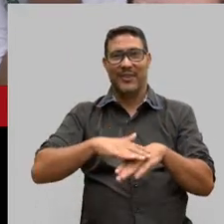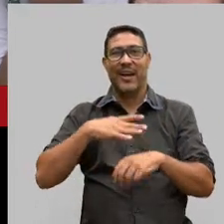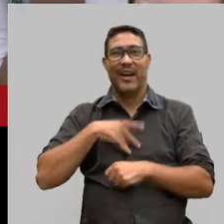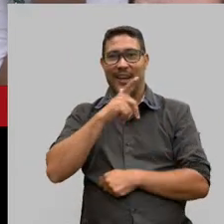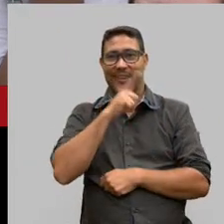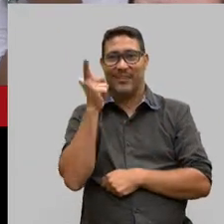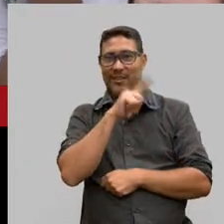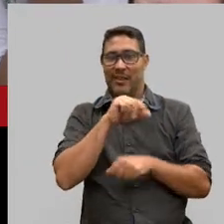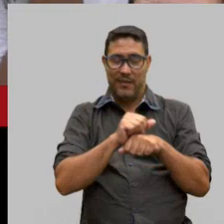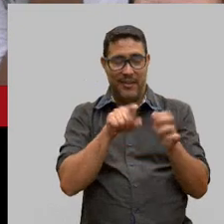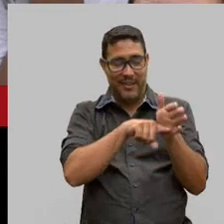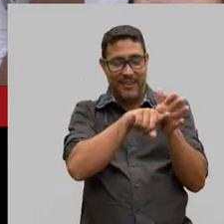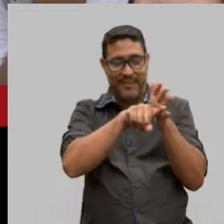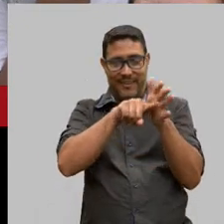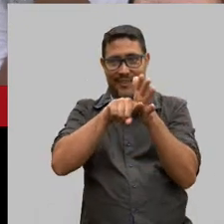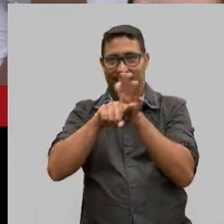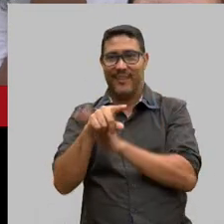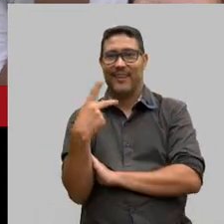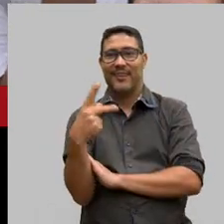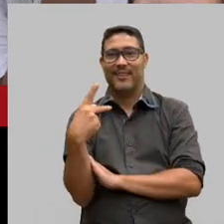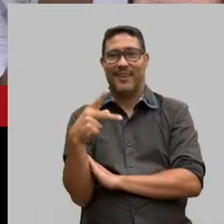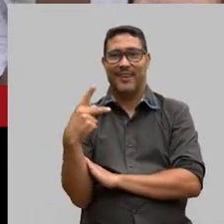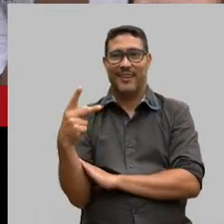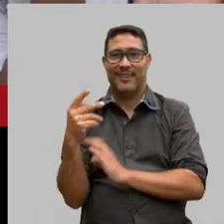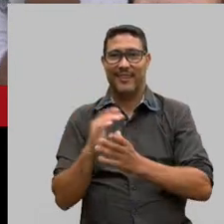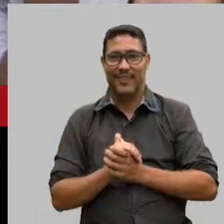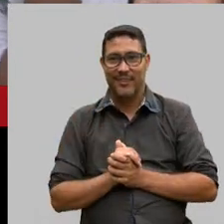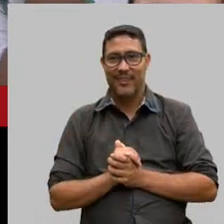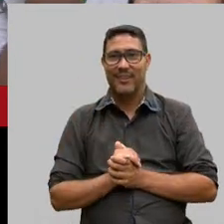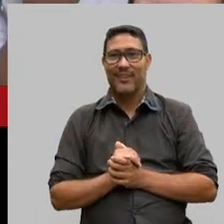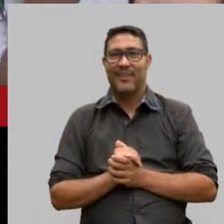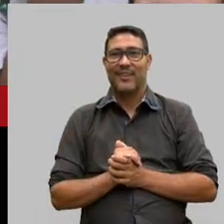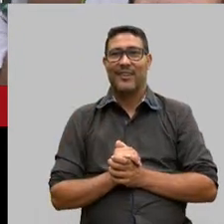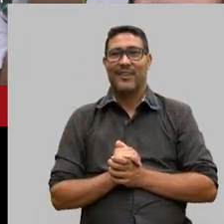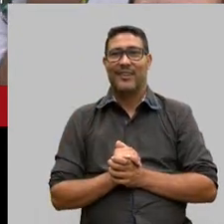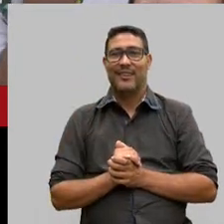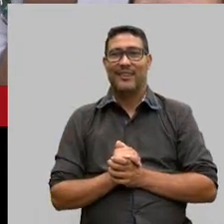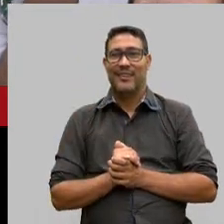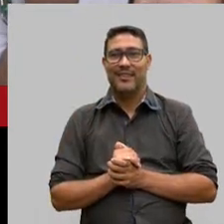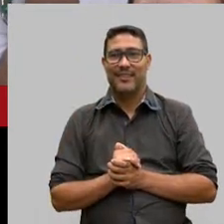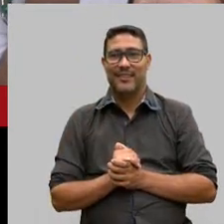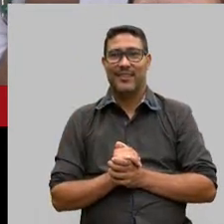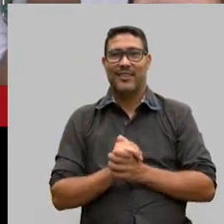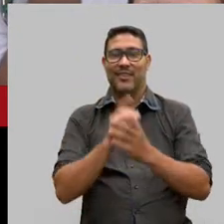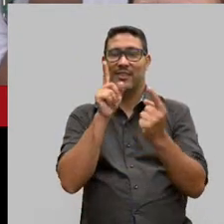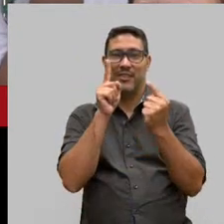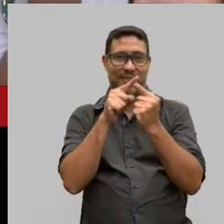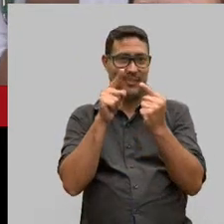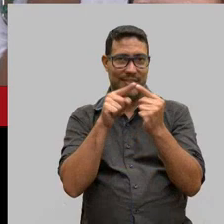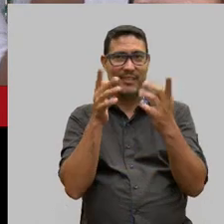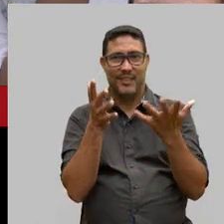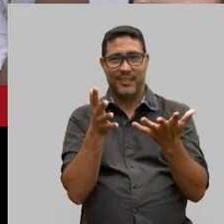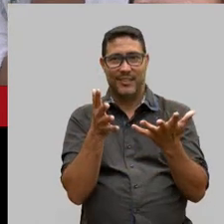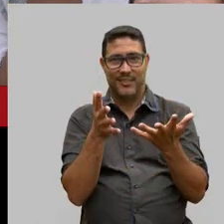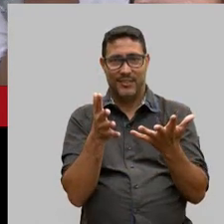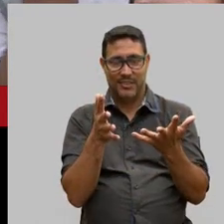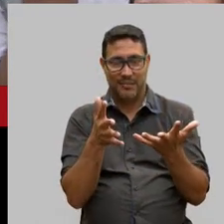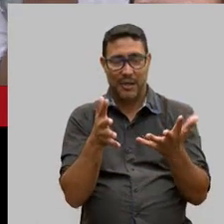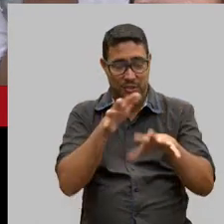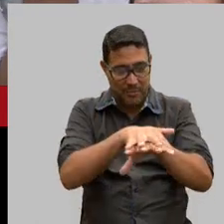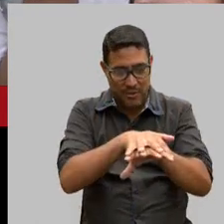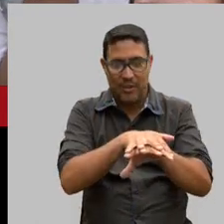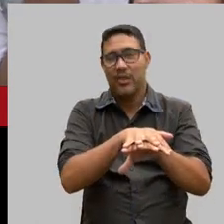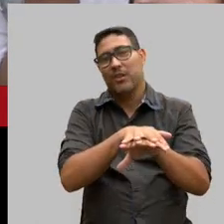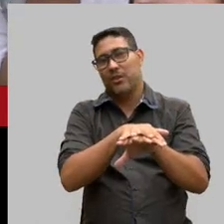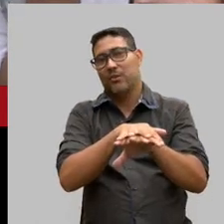fiscalização delas então uma forma de inclus ser mais inclusivo é o